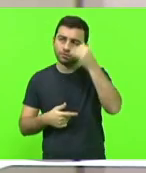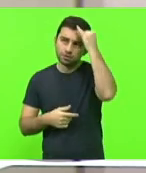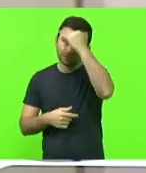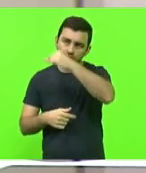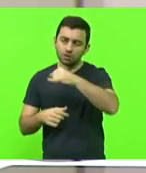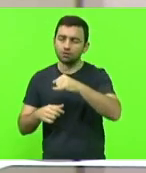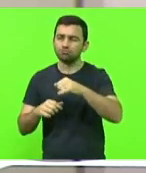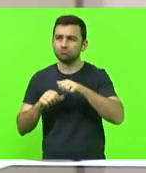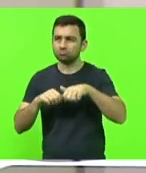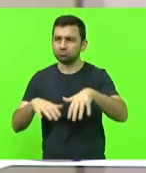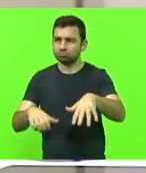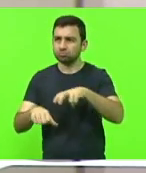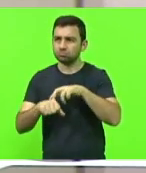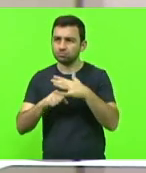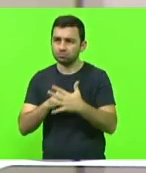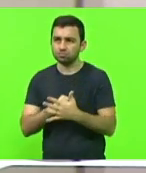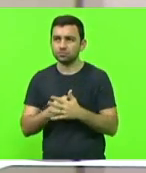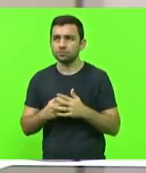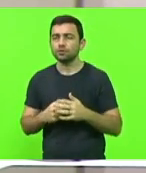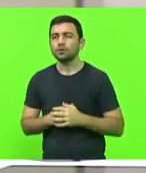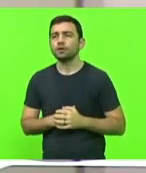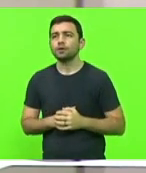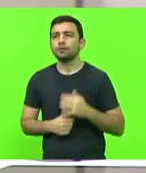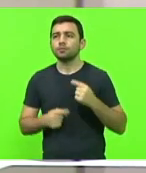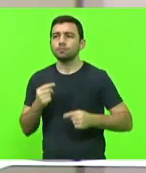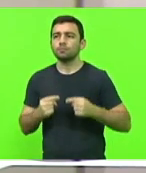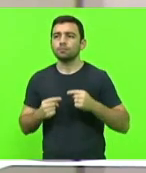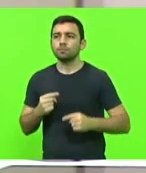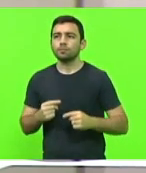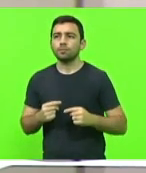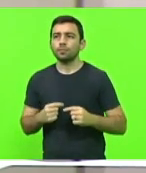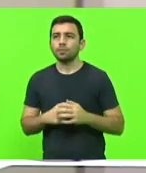do Covid-19. Em discussão?